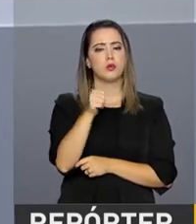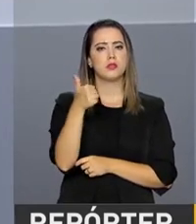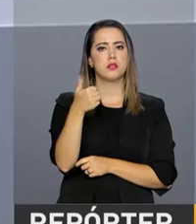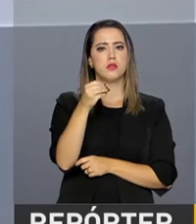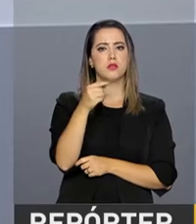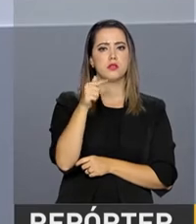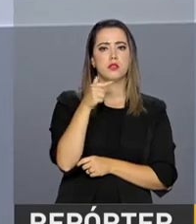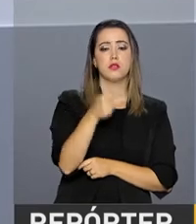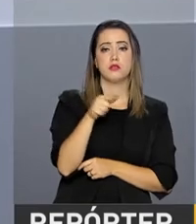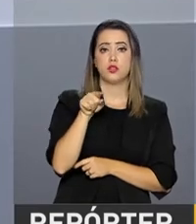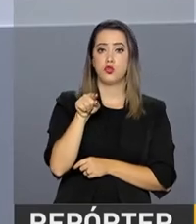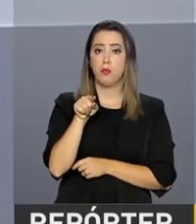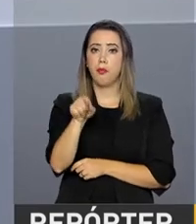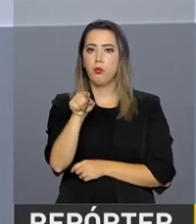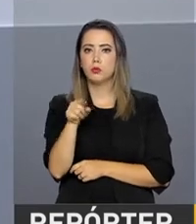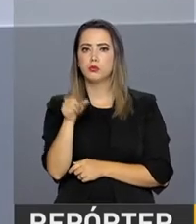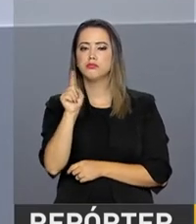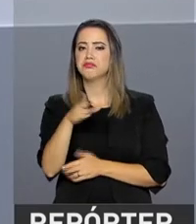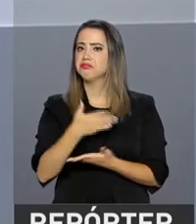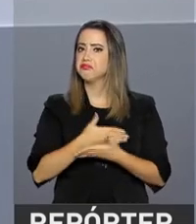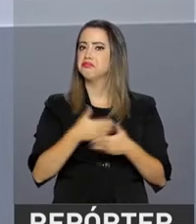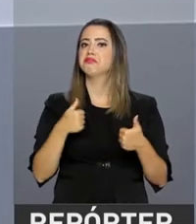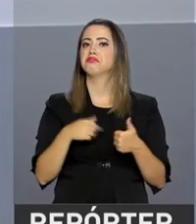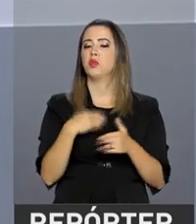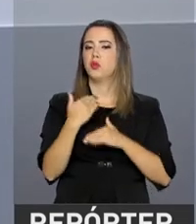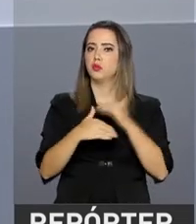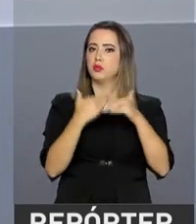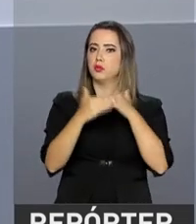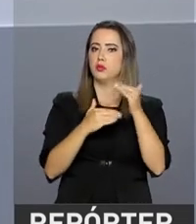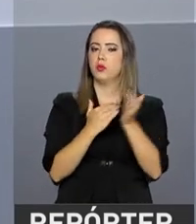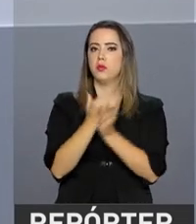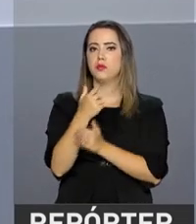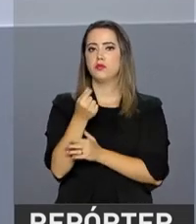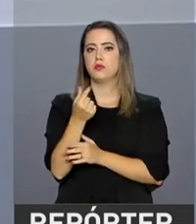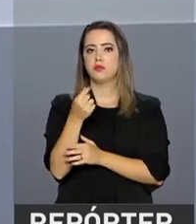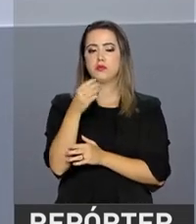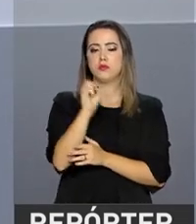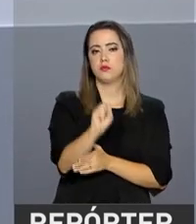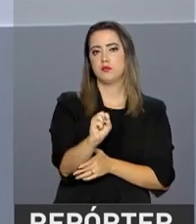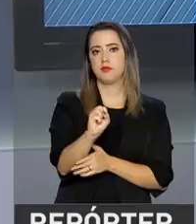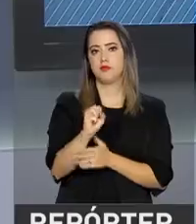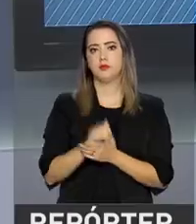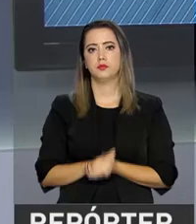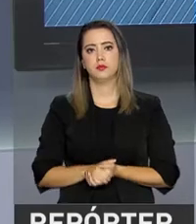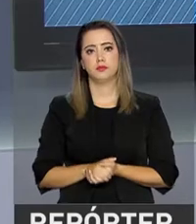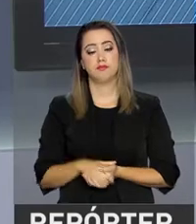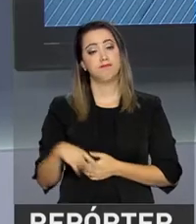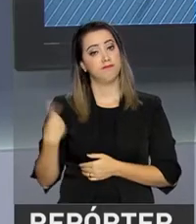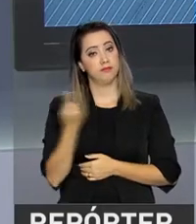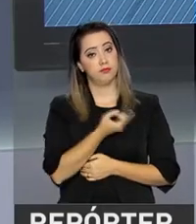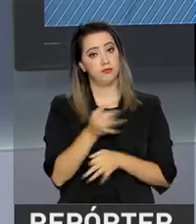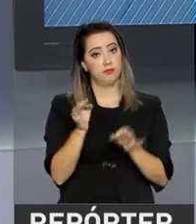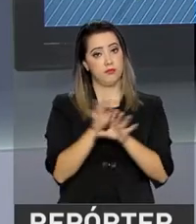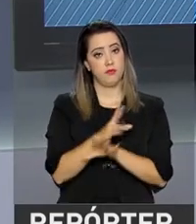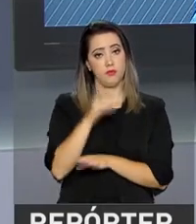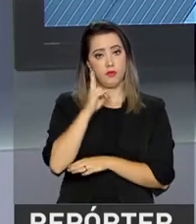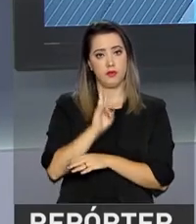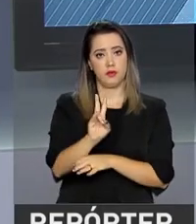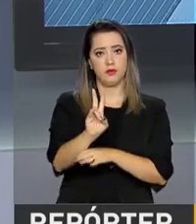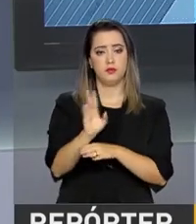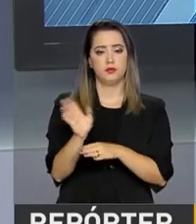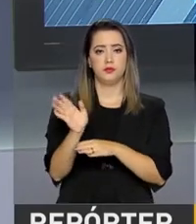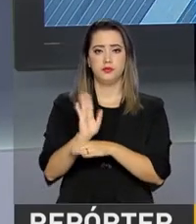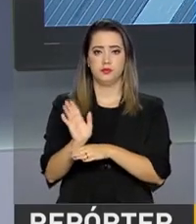107 é o maior nível da série iniciada em junho de 2008 nós ficamos por aqui você pode